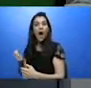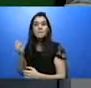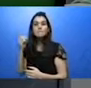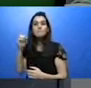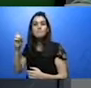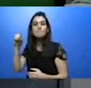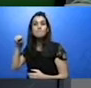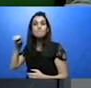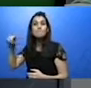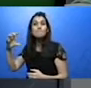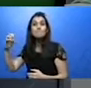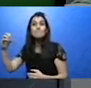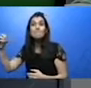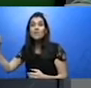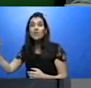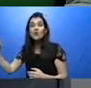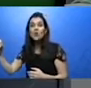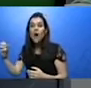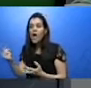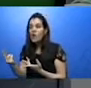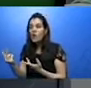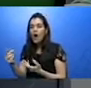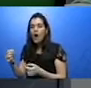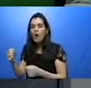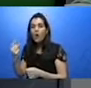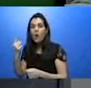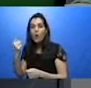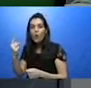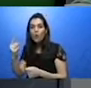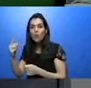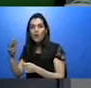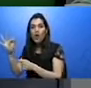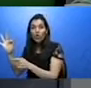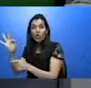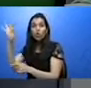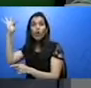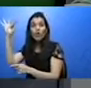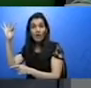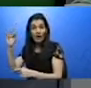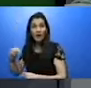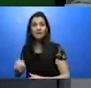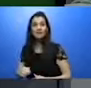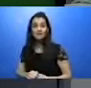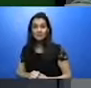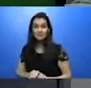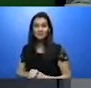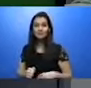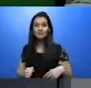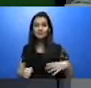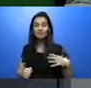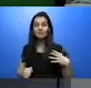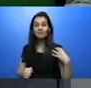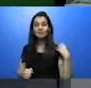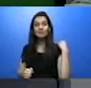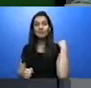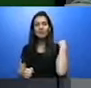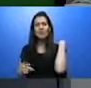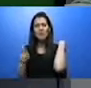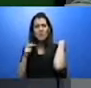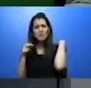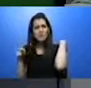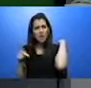1 tonelada. Ó, 1000 quilogramas ou 1000 quilos equivale a 1 tonelada. Nossa, professora,